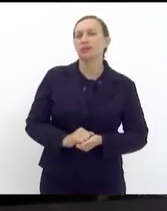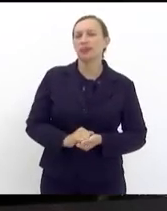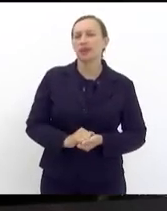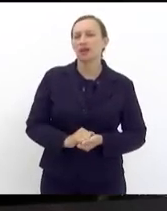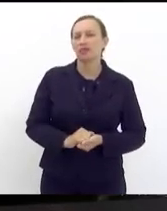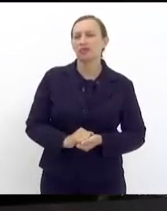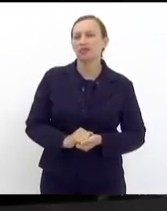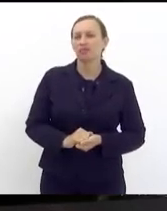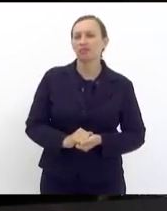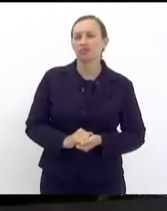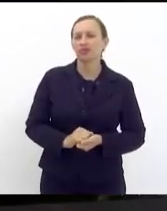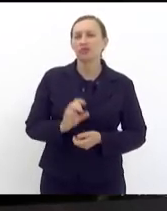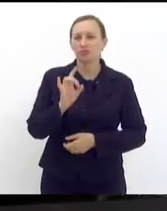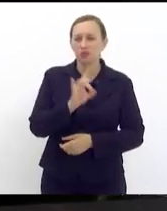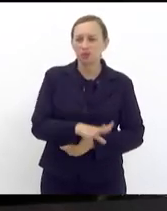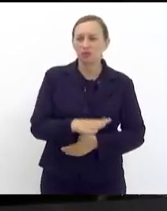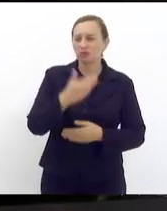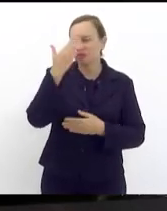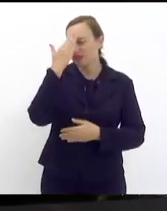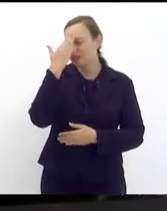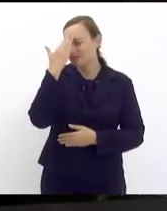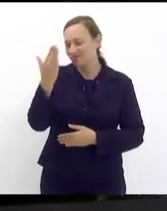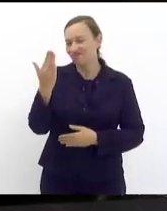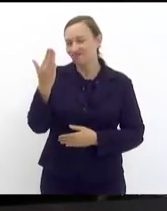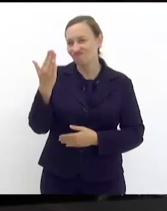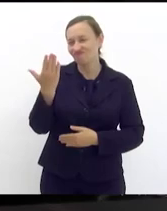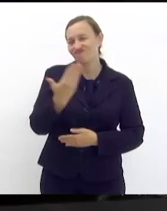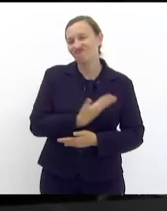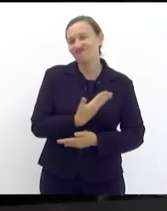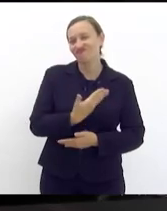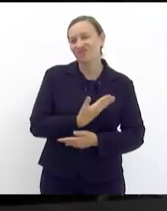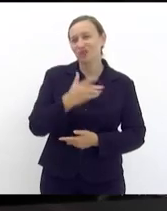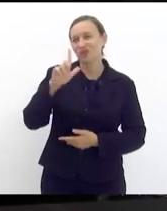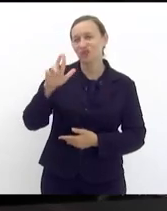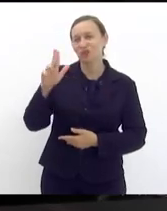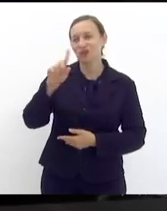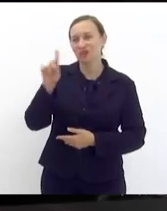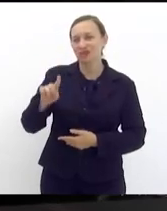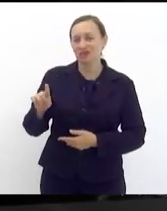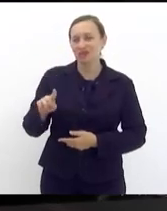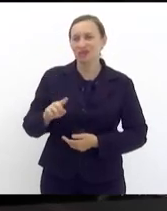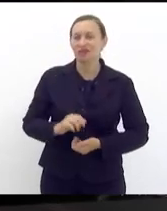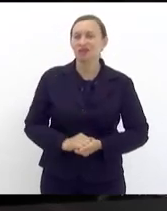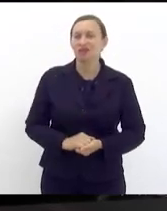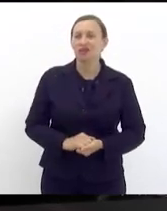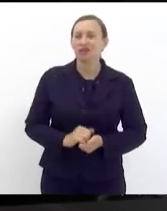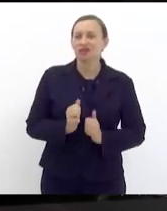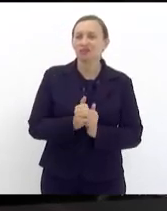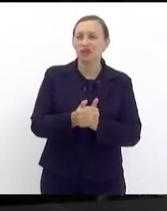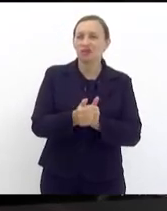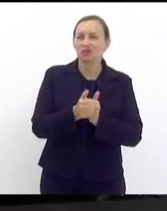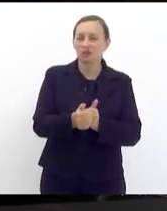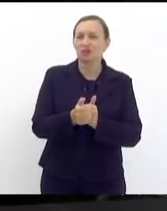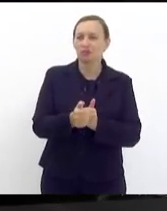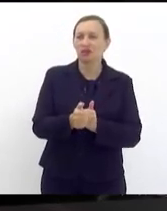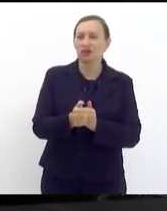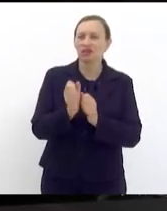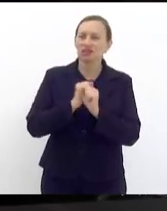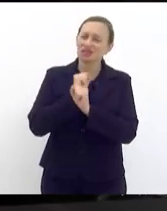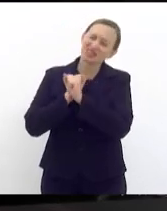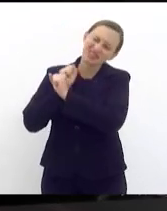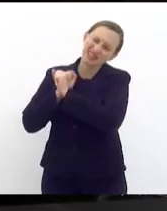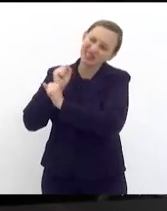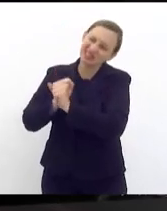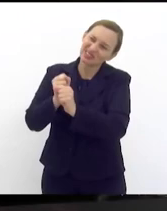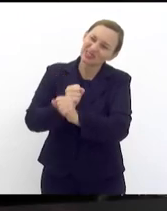E, por último aqui, agradecer o meu amigo Luiz, que me acompanha esse tempo todo, tem sido